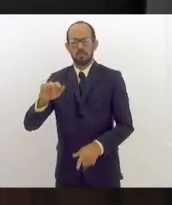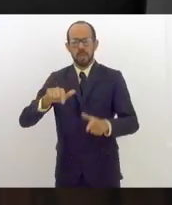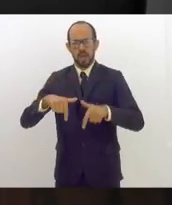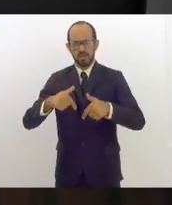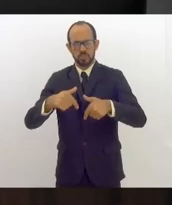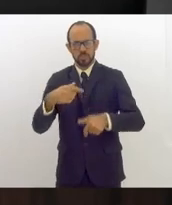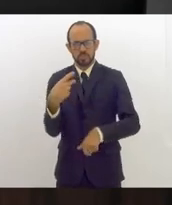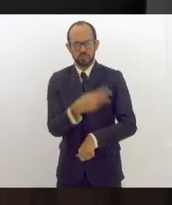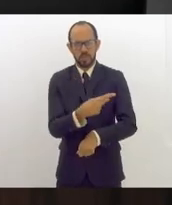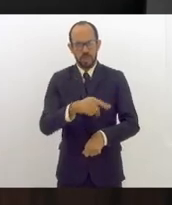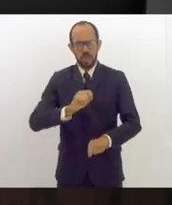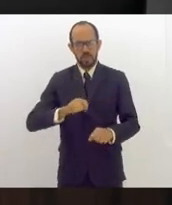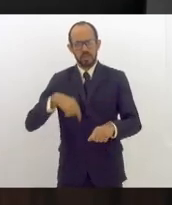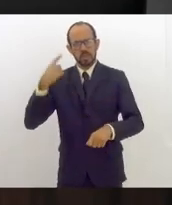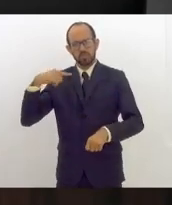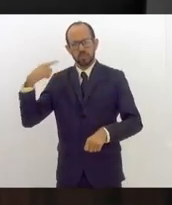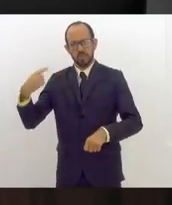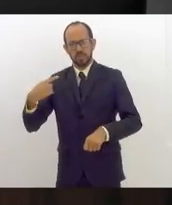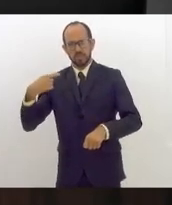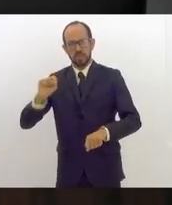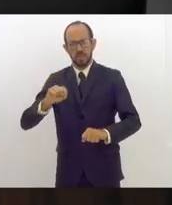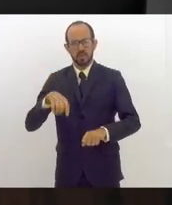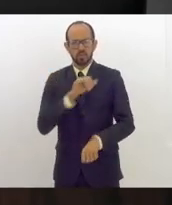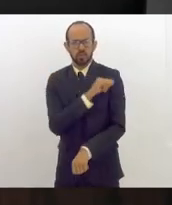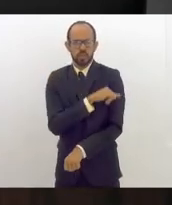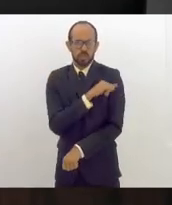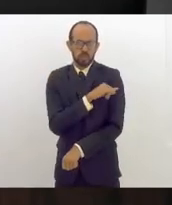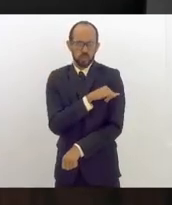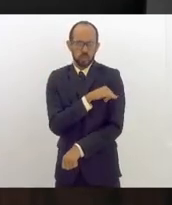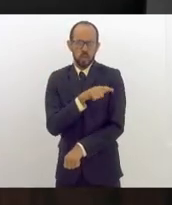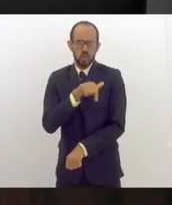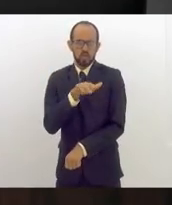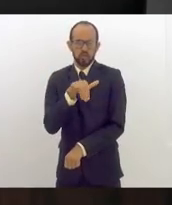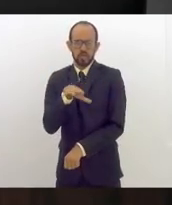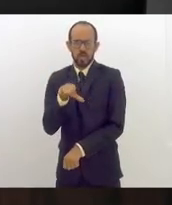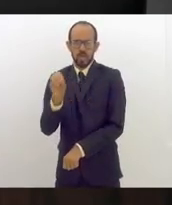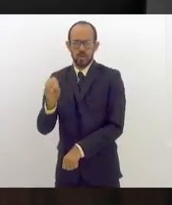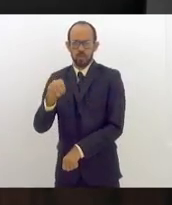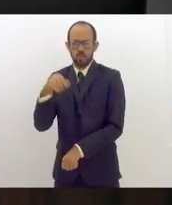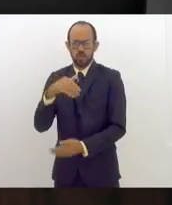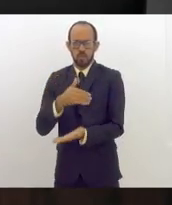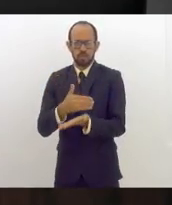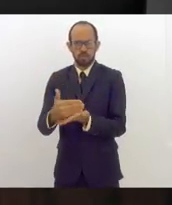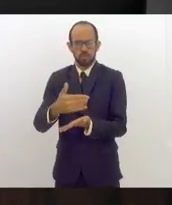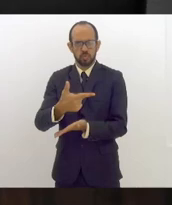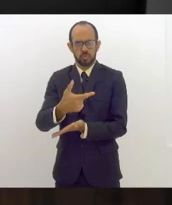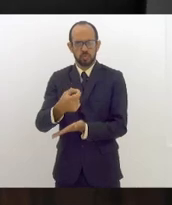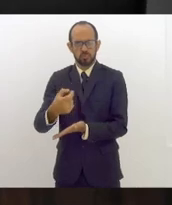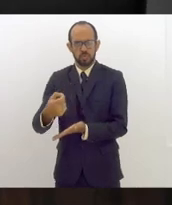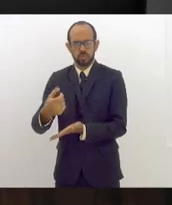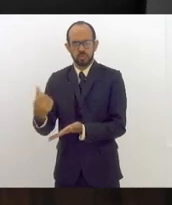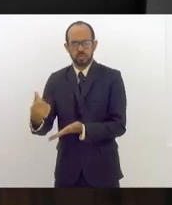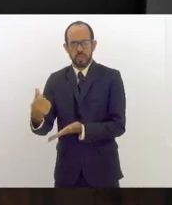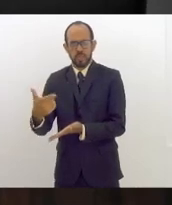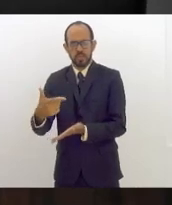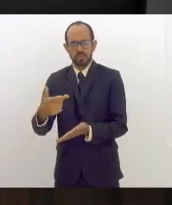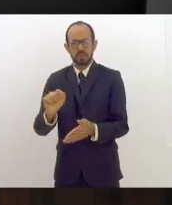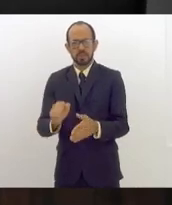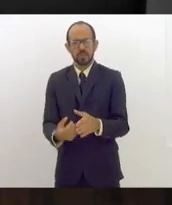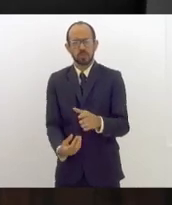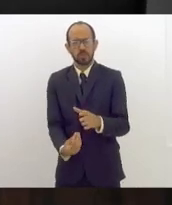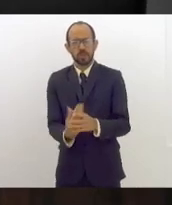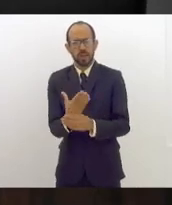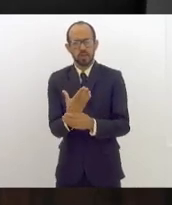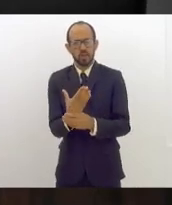na advocacia Fluminense Luciano Bandeira iniciou sua trajetória na OAB em 2006 tendo sido um dos fundadores